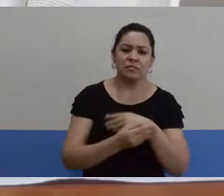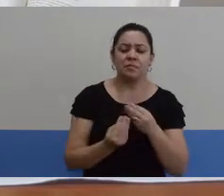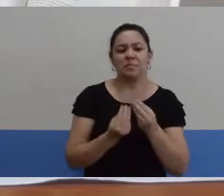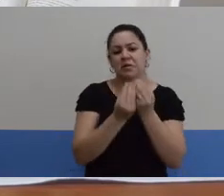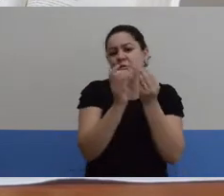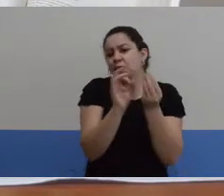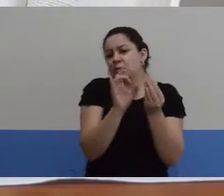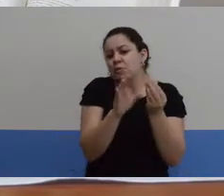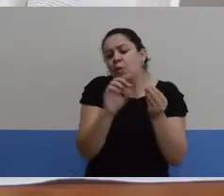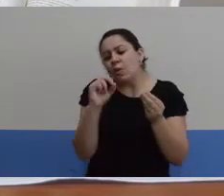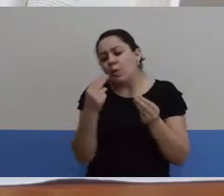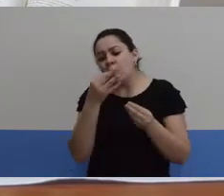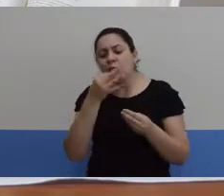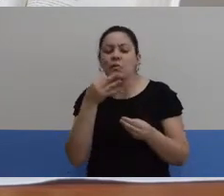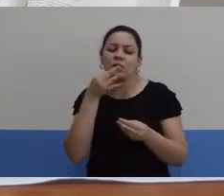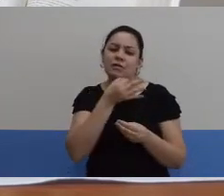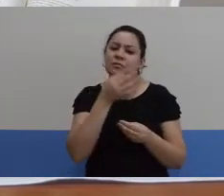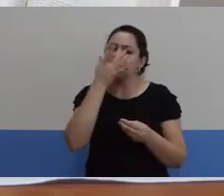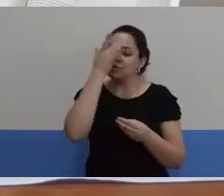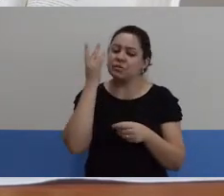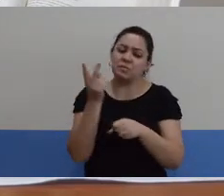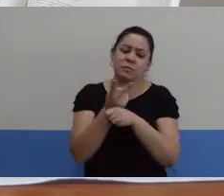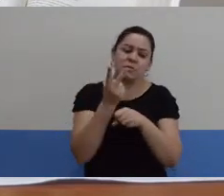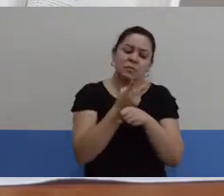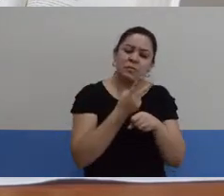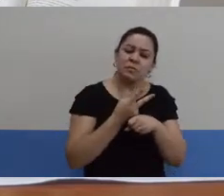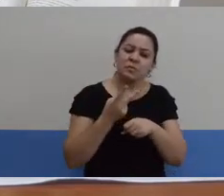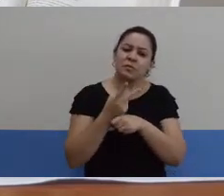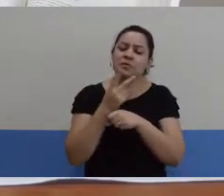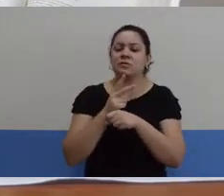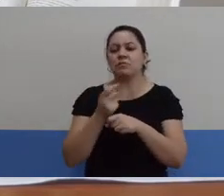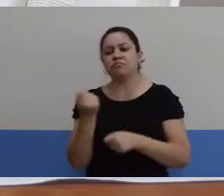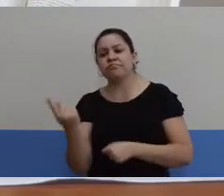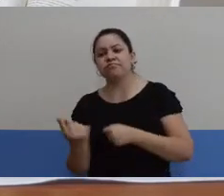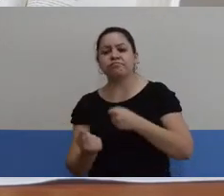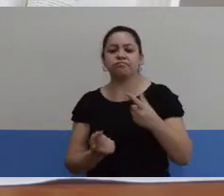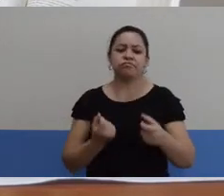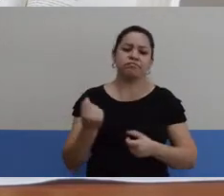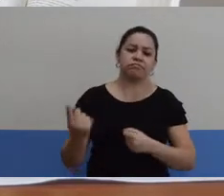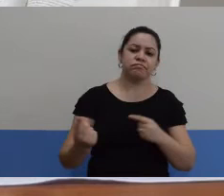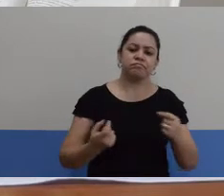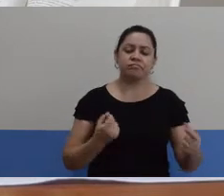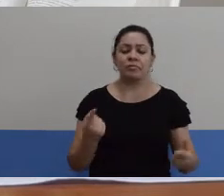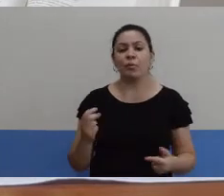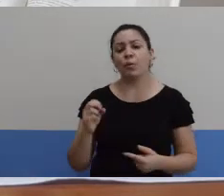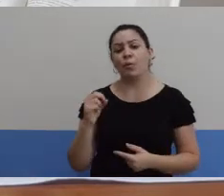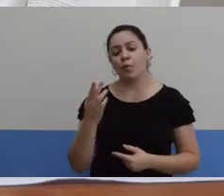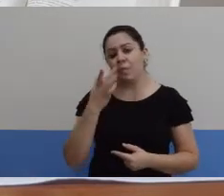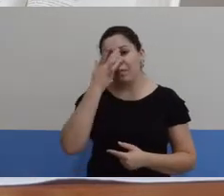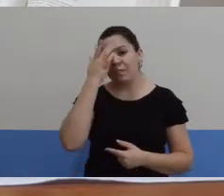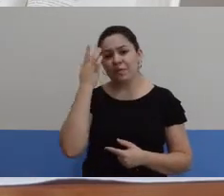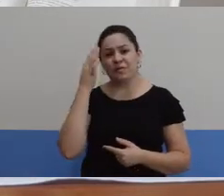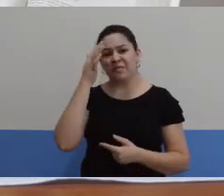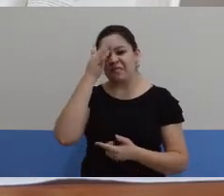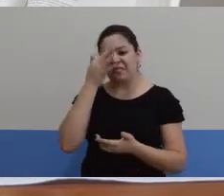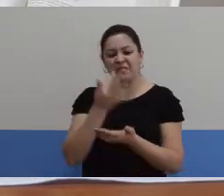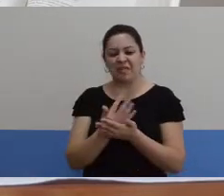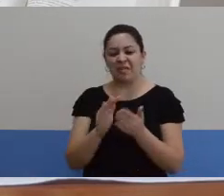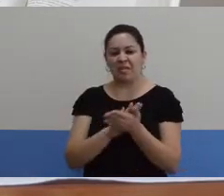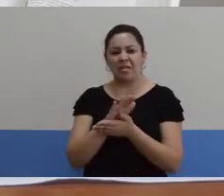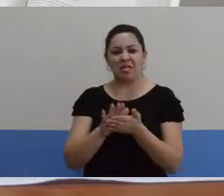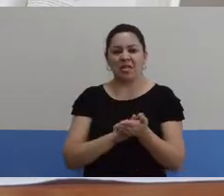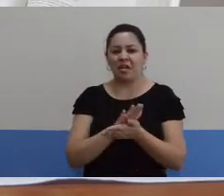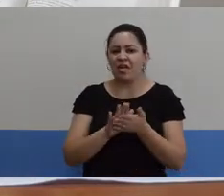Eucaristia, quem busca apenas o sacramento de vez em quando, quem parece que não professa fé, mas está ali